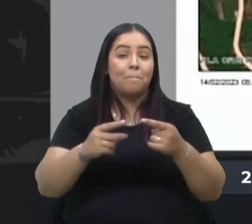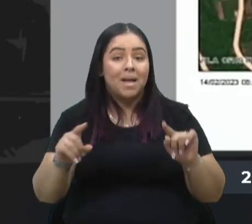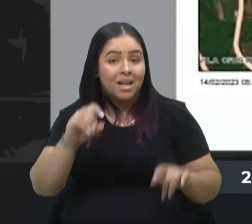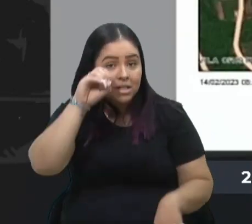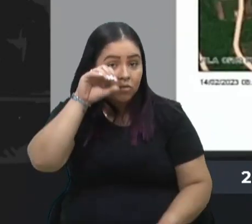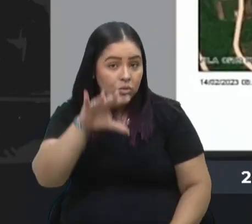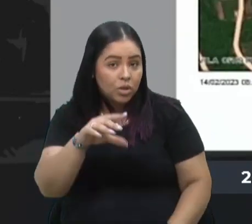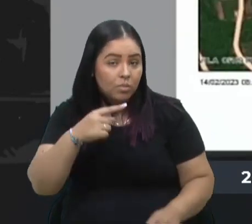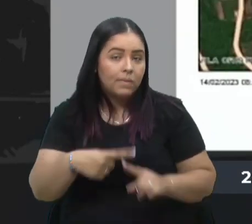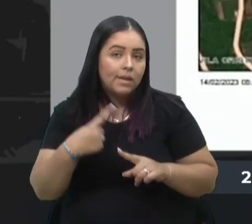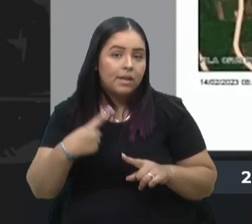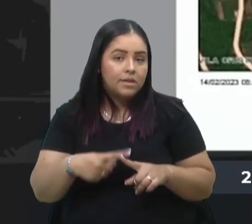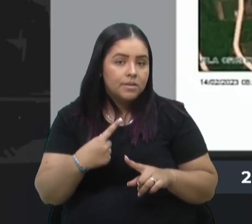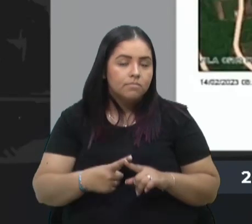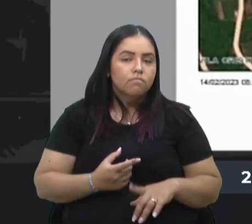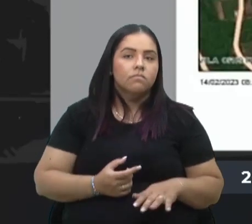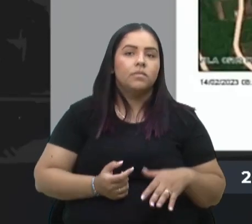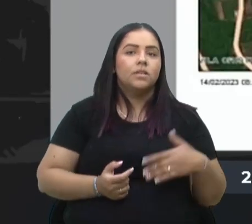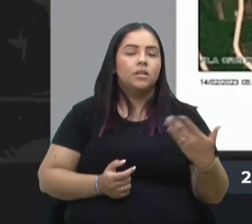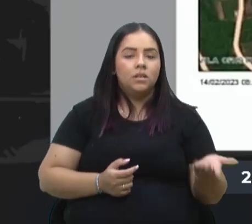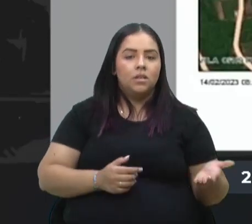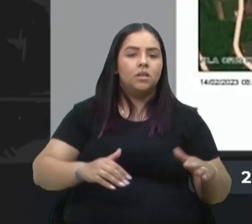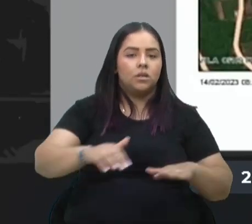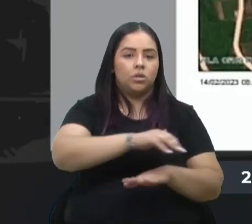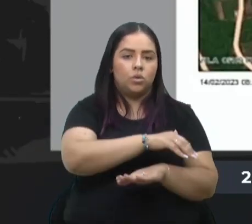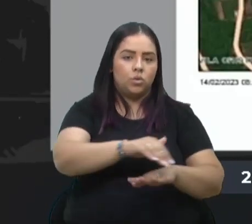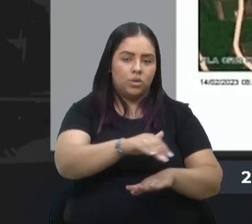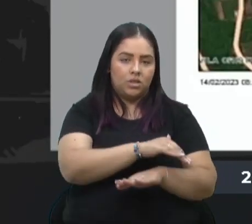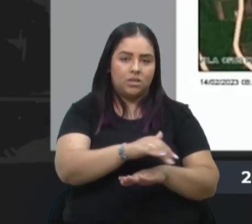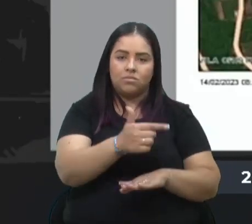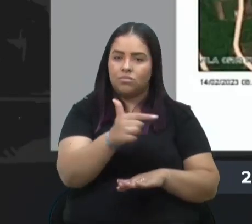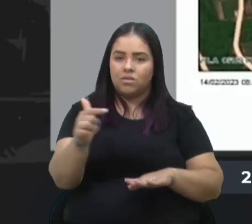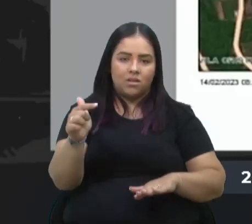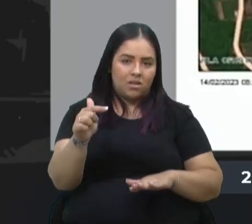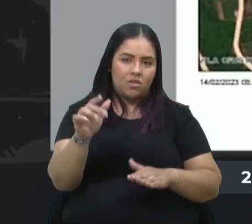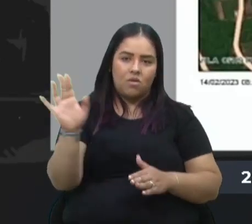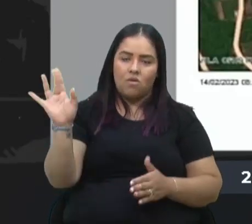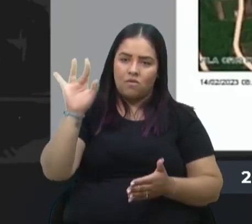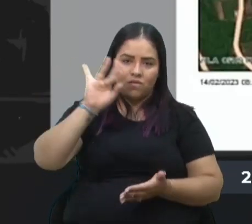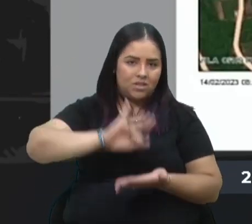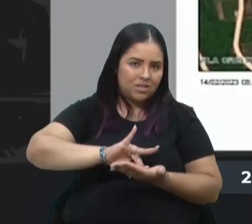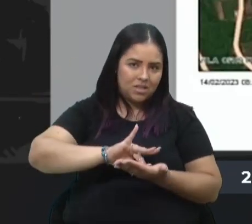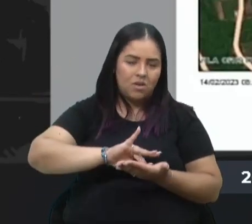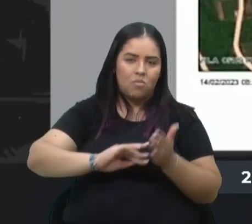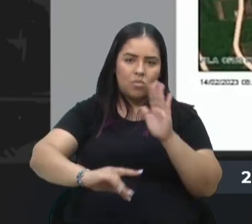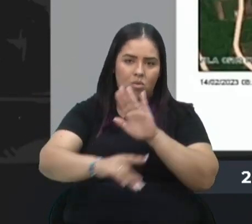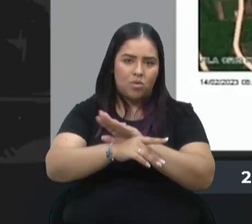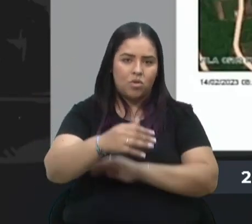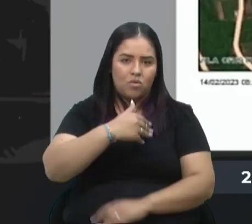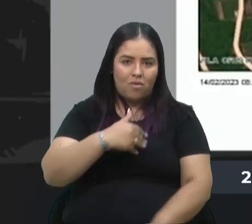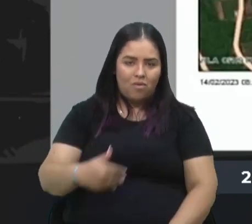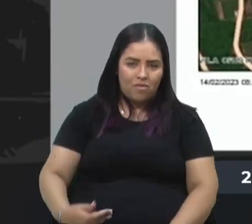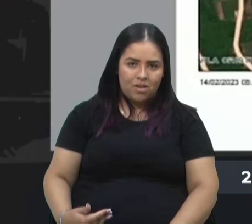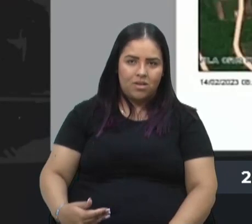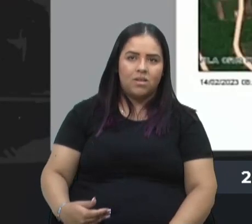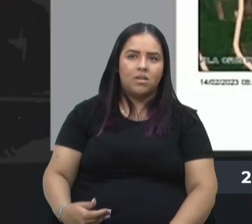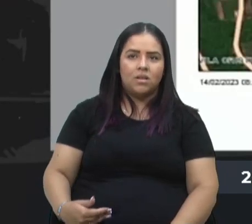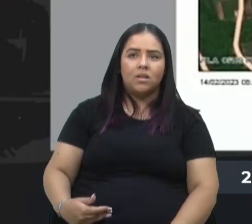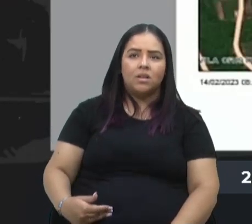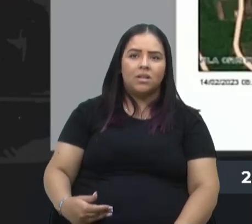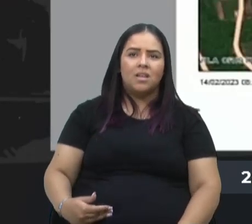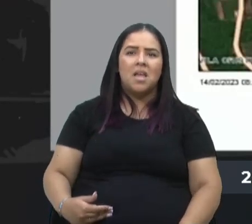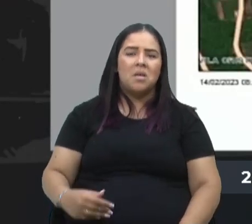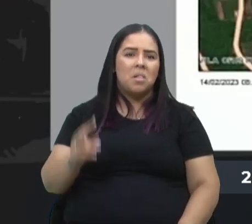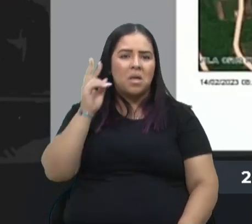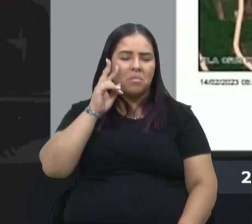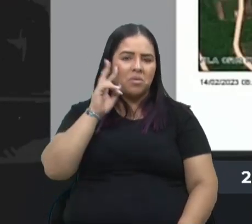por essas estradas não serem reconhecidas públicas, e o Milton Brustolin mora lá dentro desde que eu me